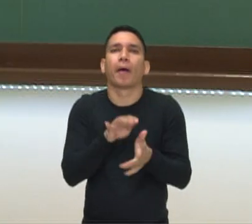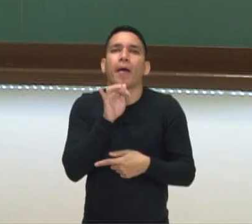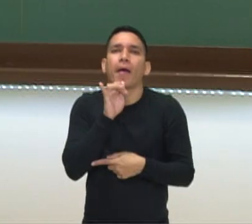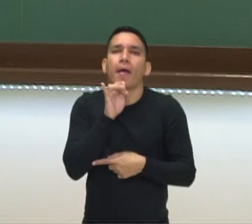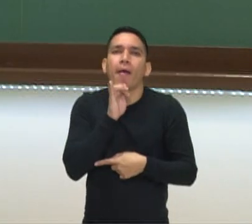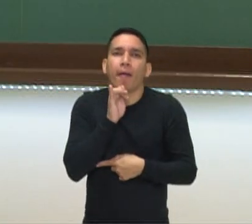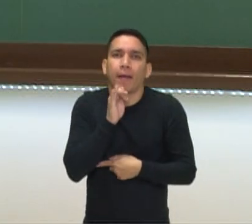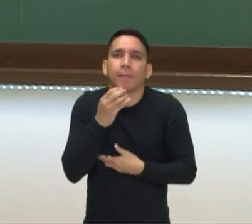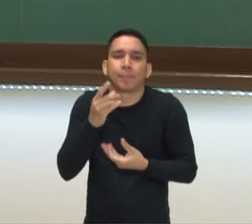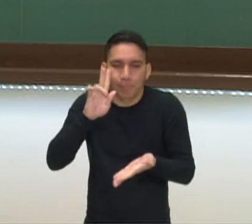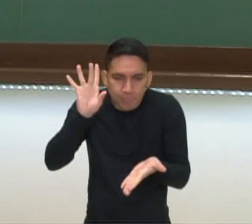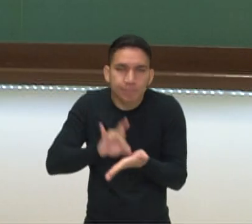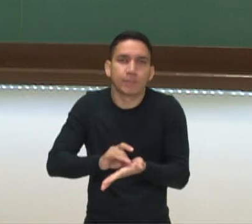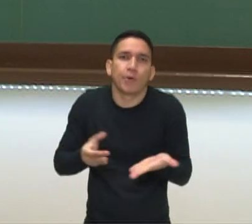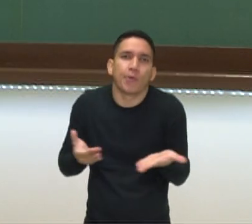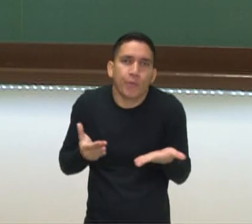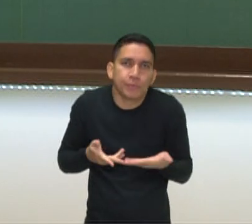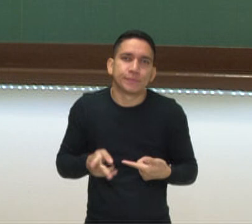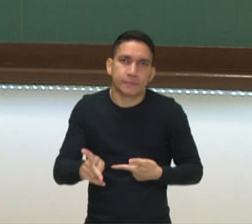de absolutismo.